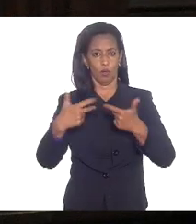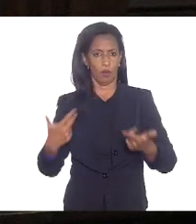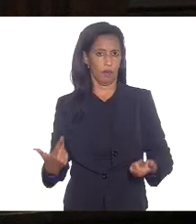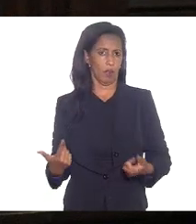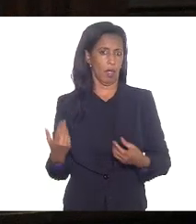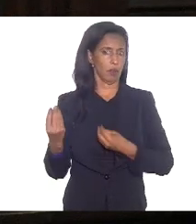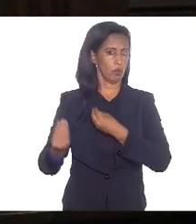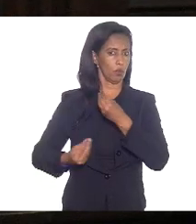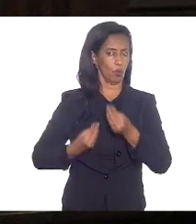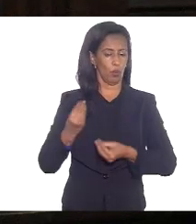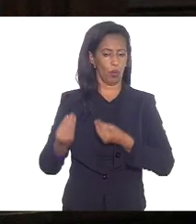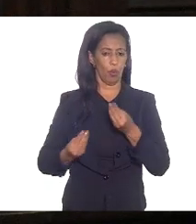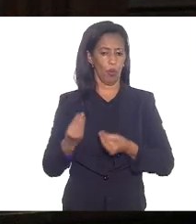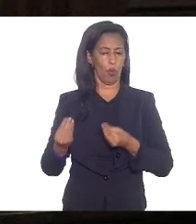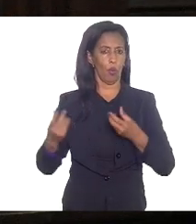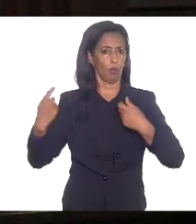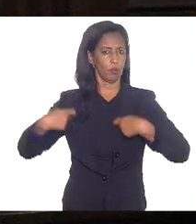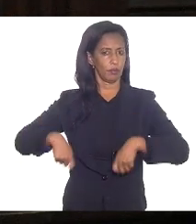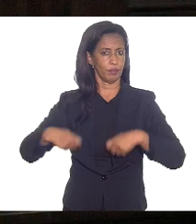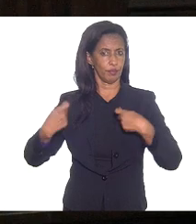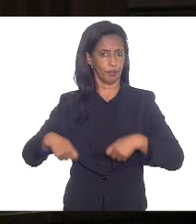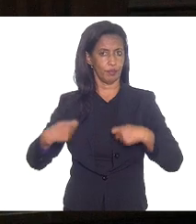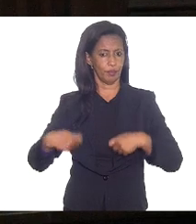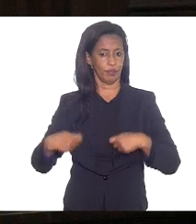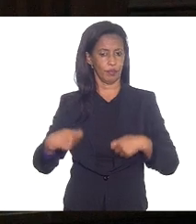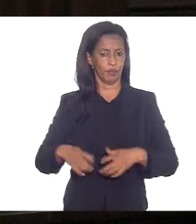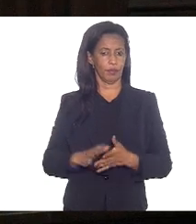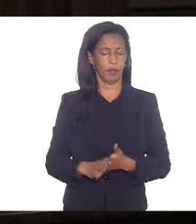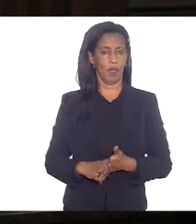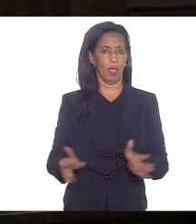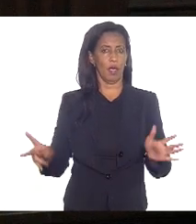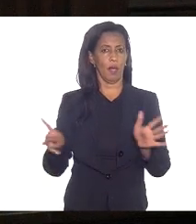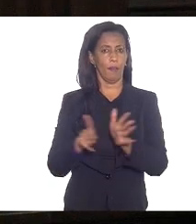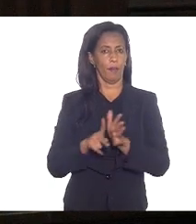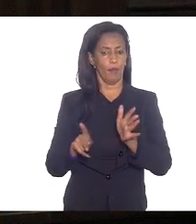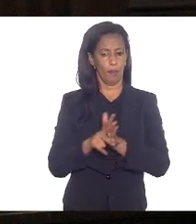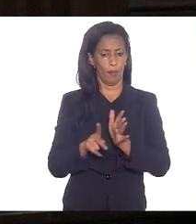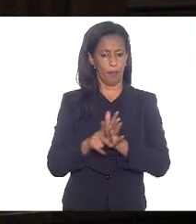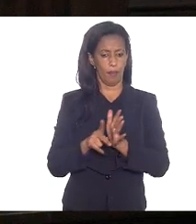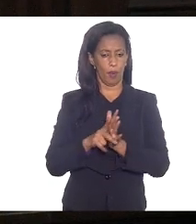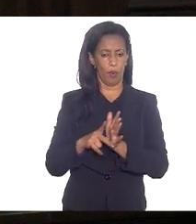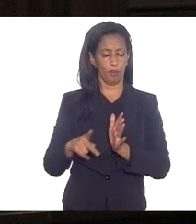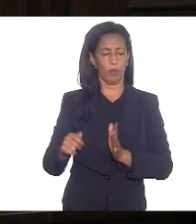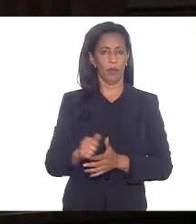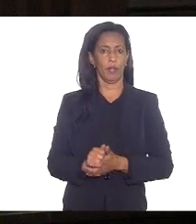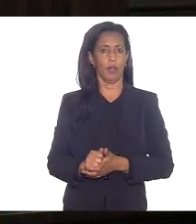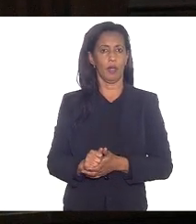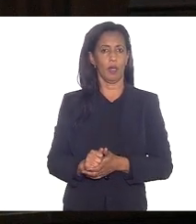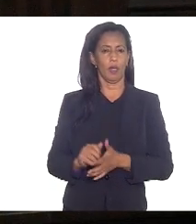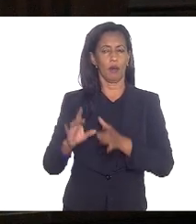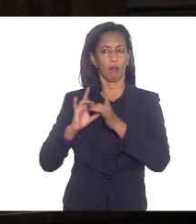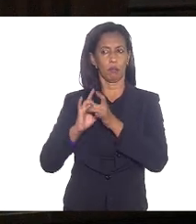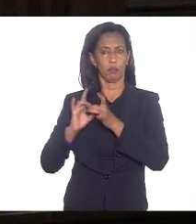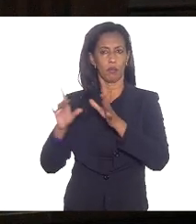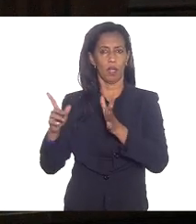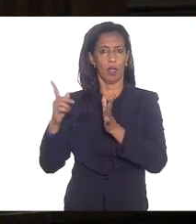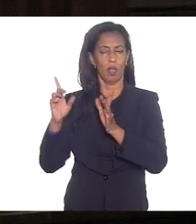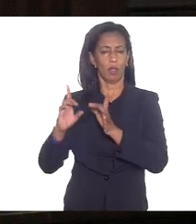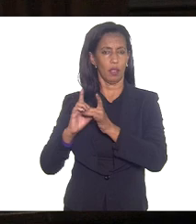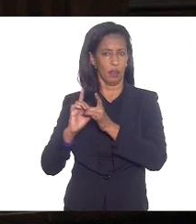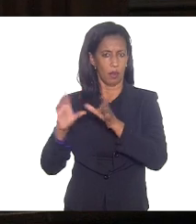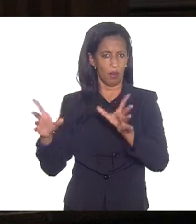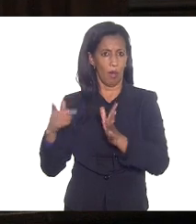como pressuposto necessário à própria legitimação material do regime democrático,